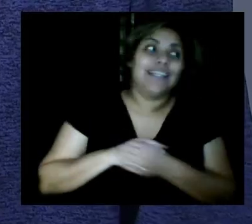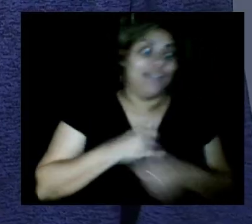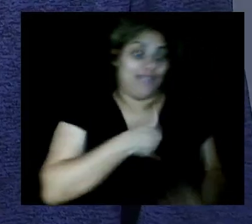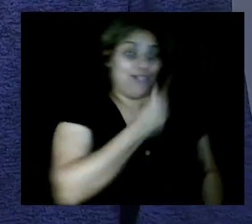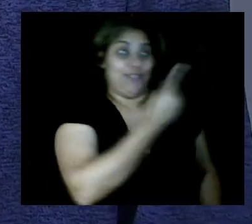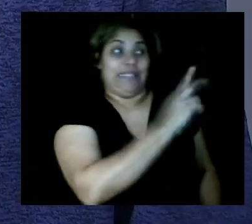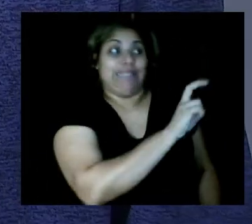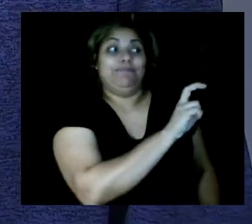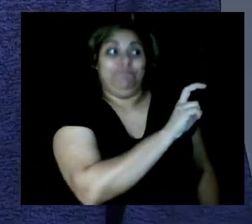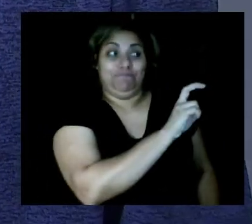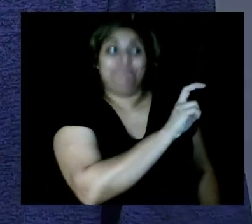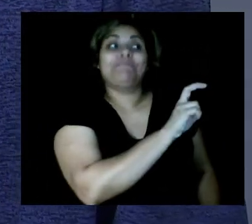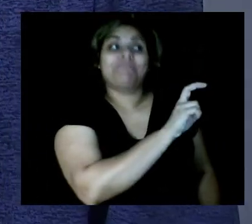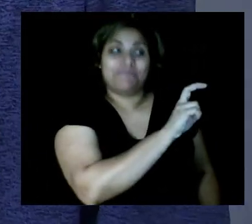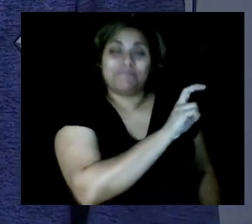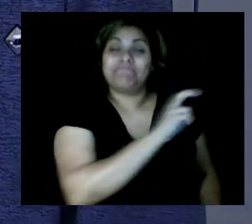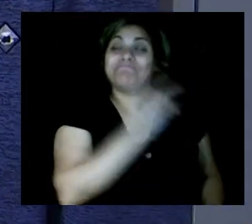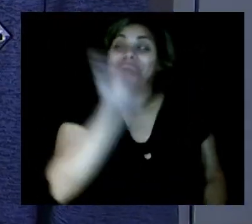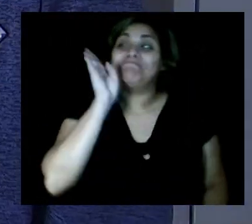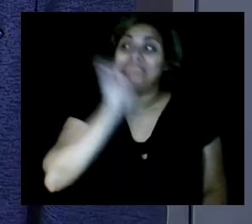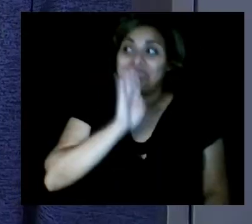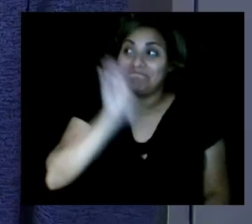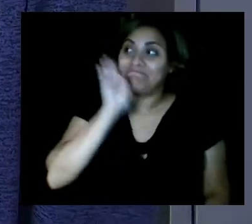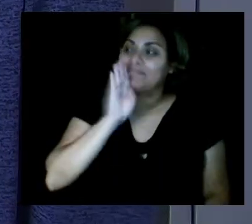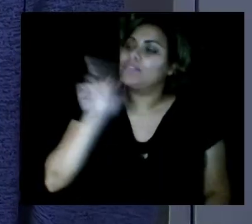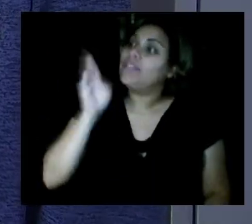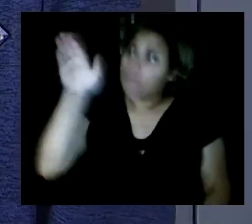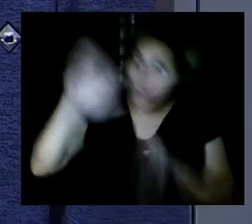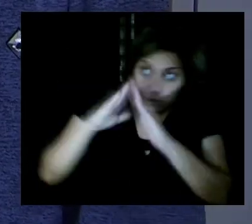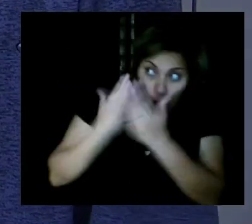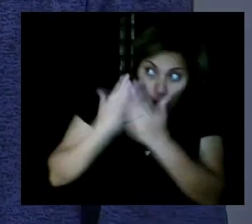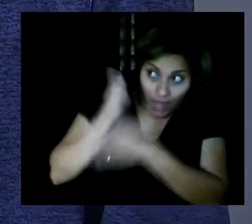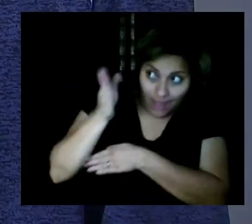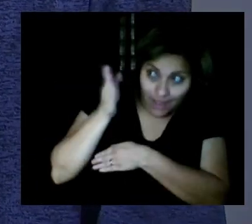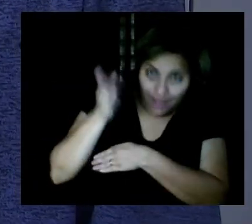15 anos? Legal, Victor. Tá indo na escola?